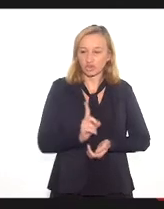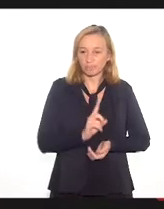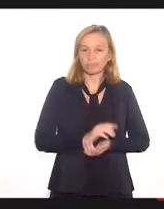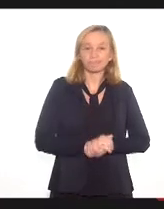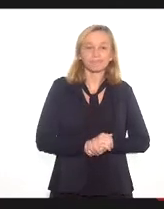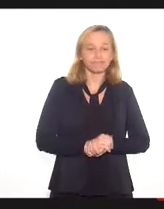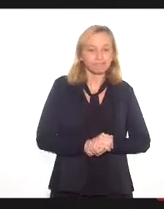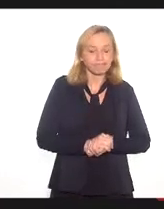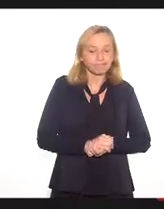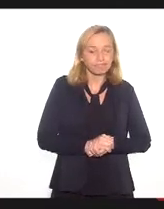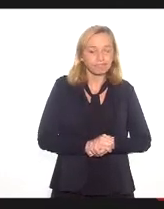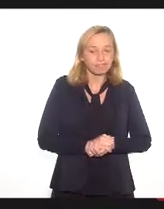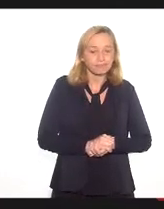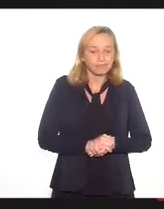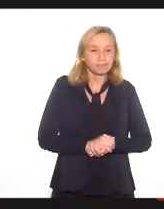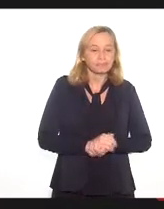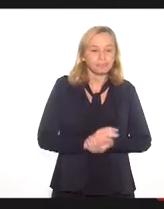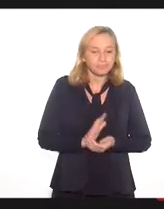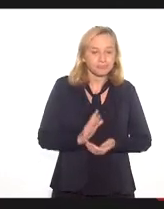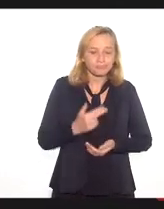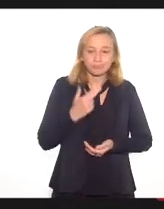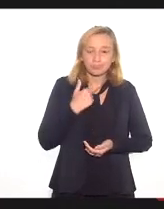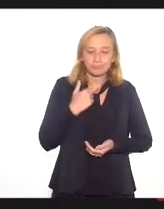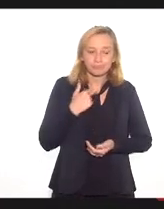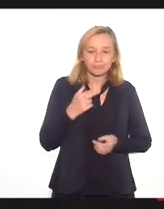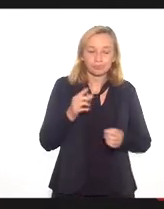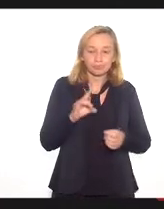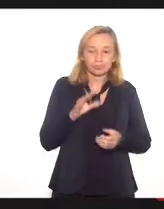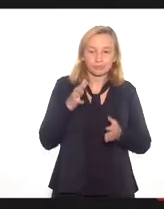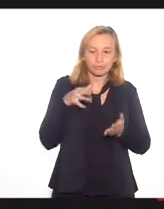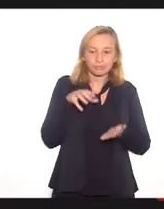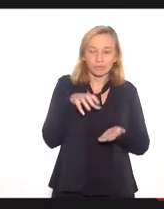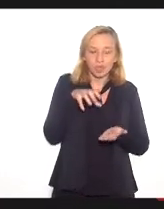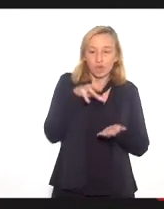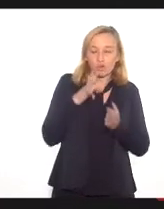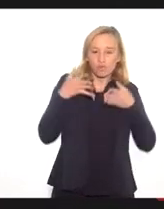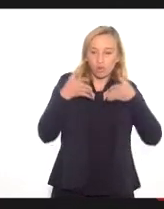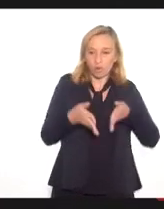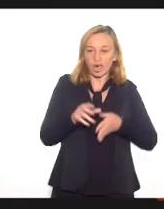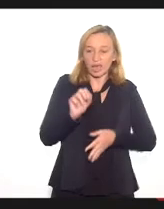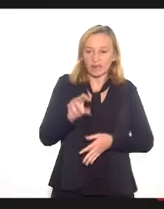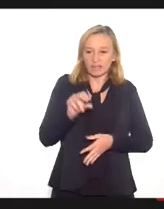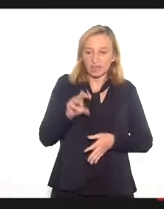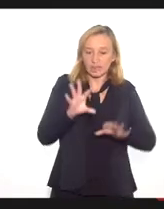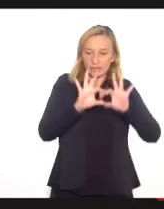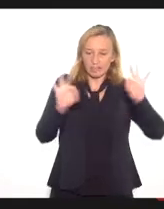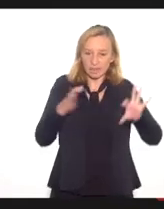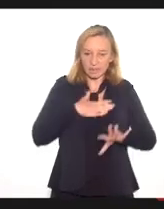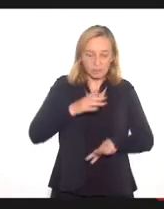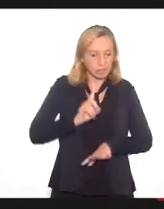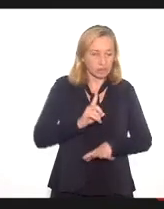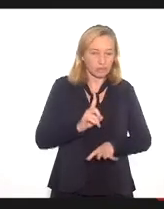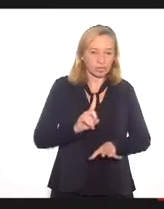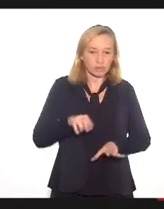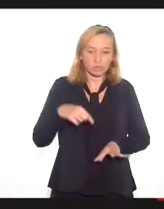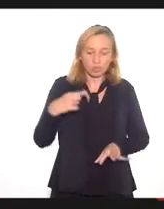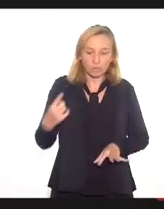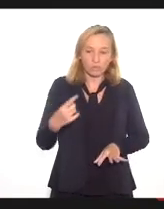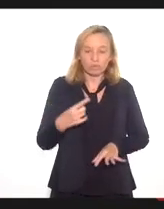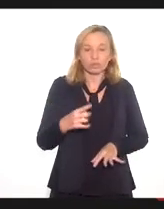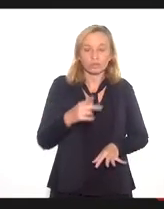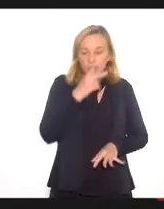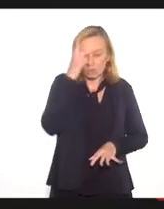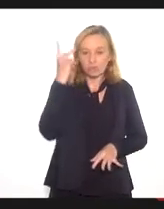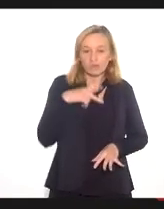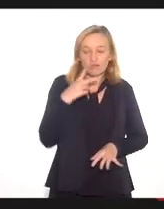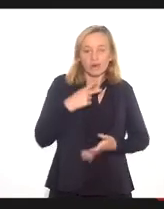ocupar vocês com isso, e a gente não pode só concentrar a atenção no vírus, isso não é frase minha, é frase do Richard Rotten, que